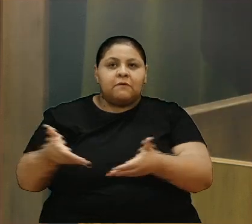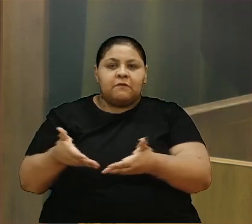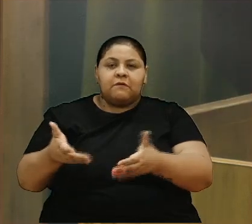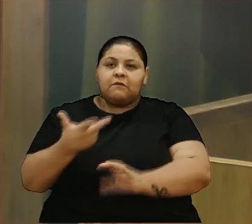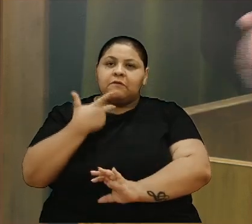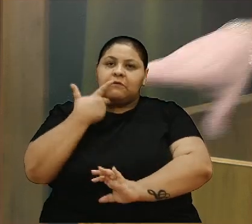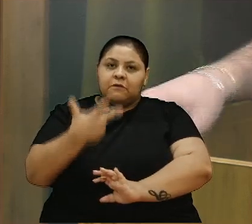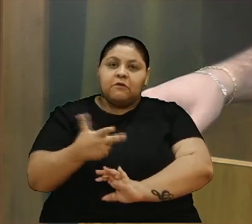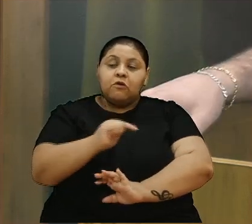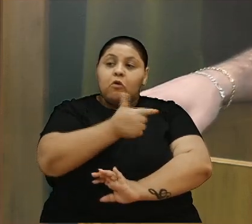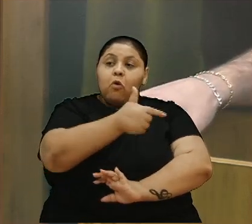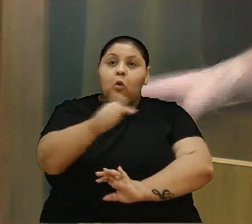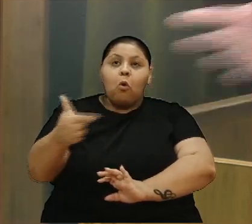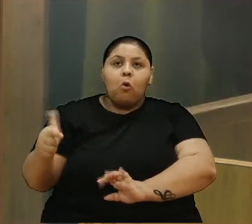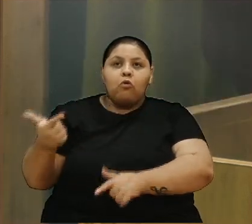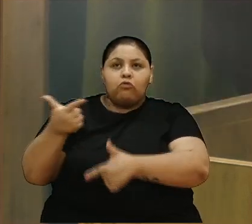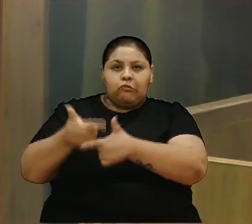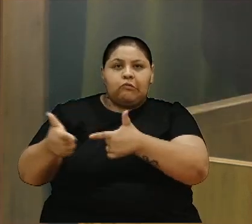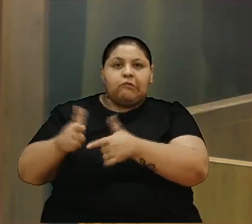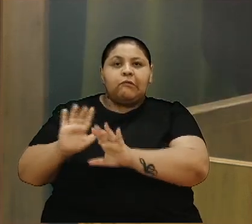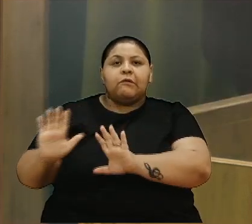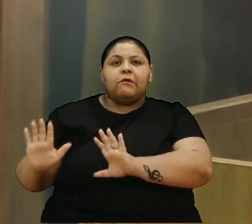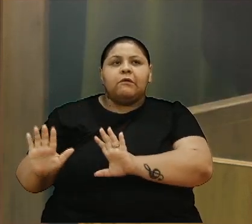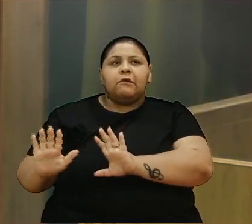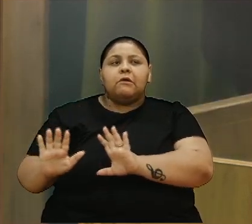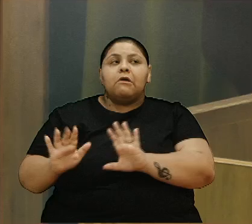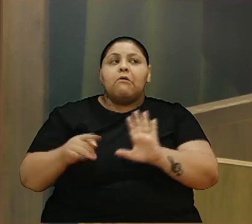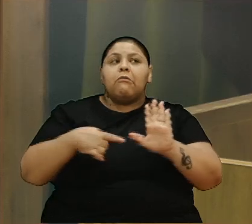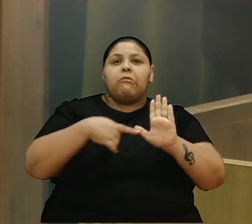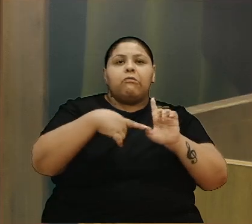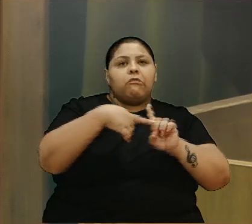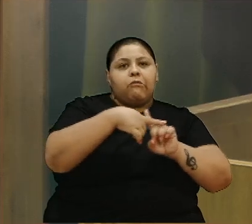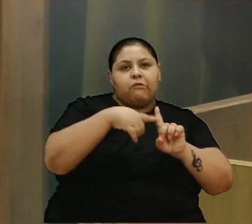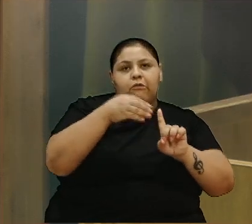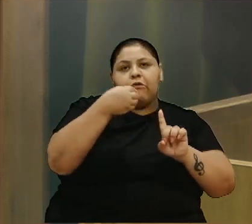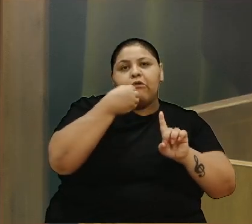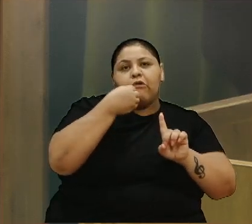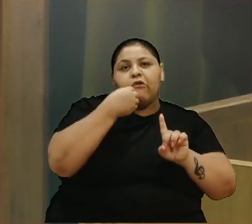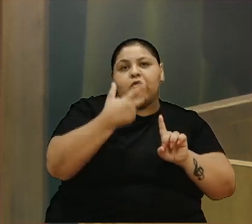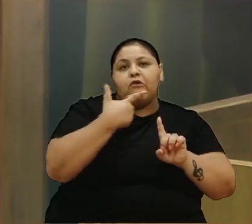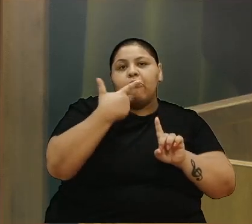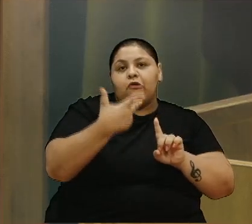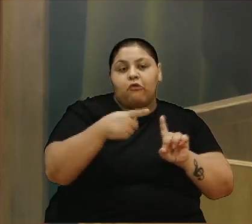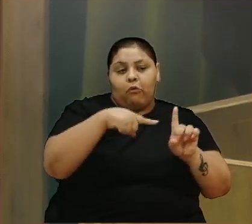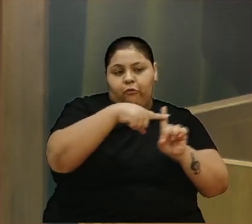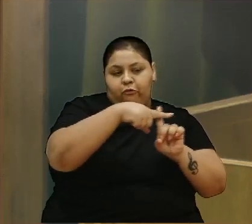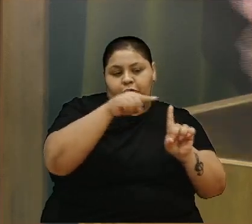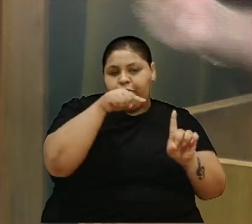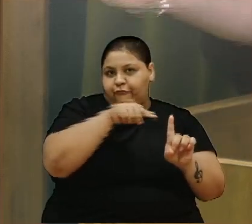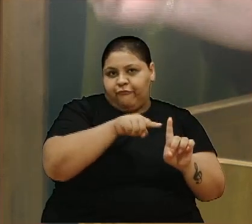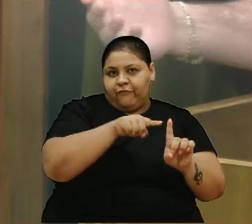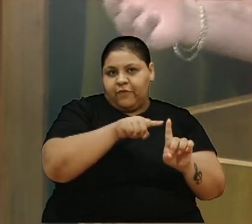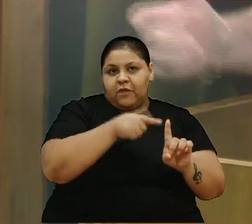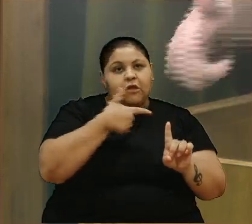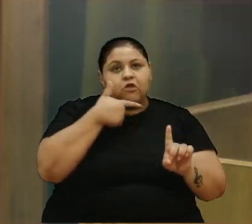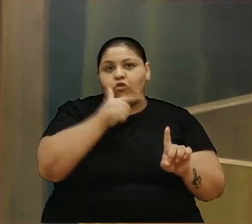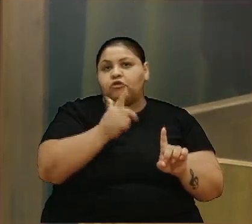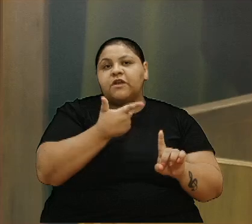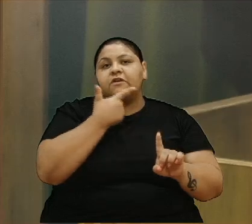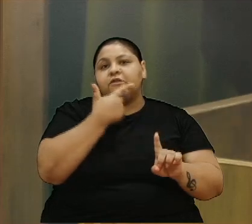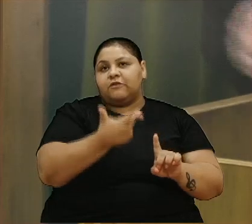traz outras situações, e aí para o lado positivo, e obviamente quando a gente fala de lado positivo, a gente não consegue